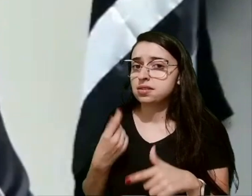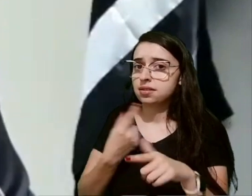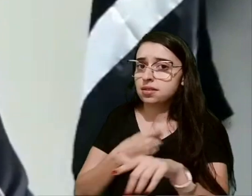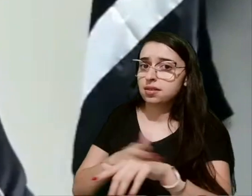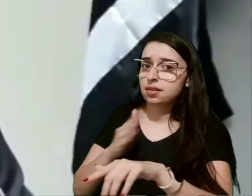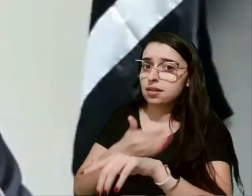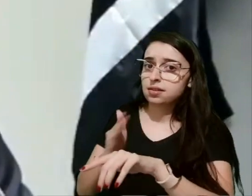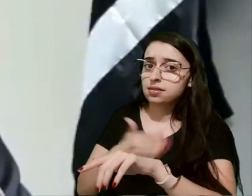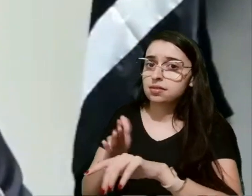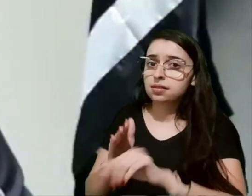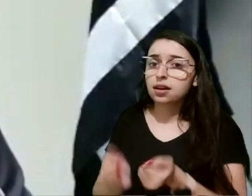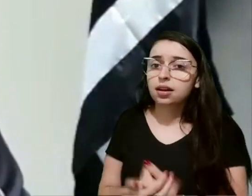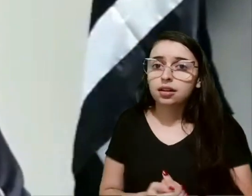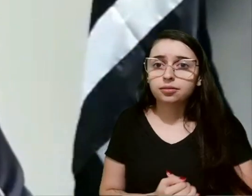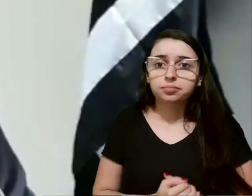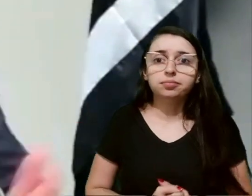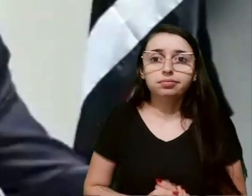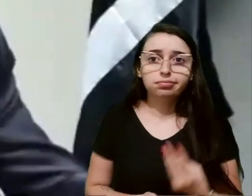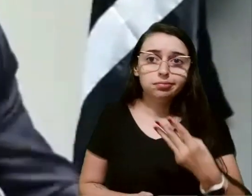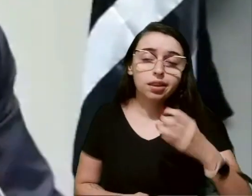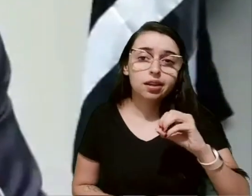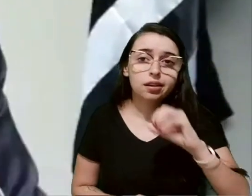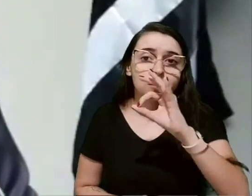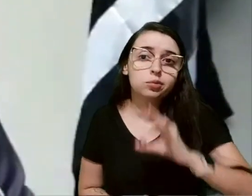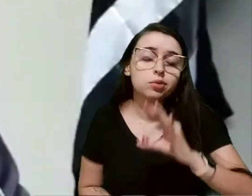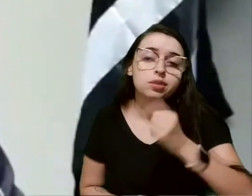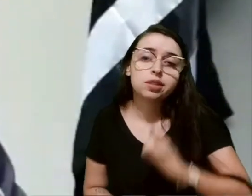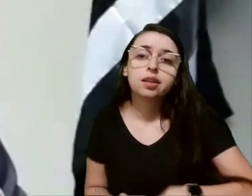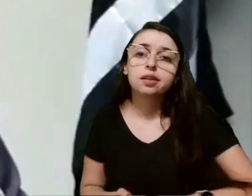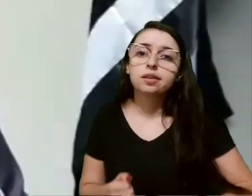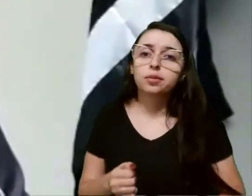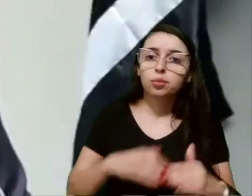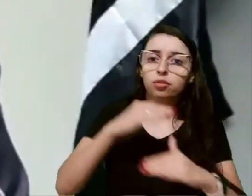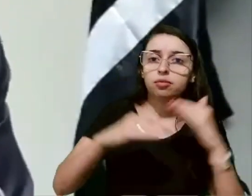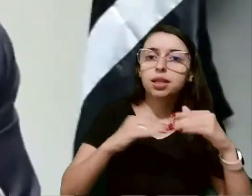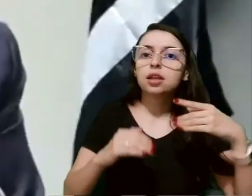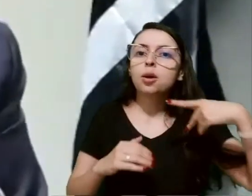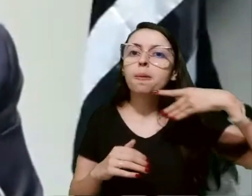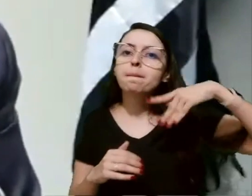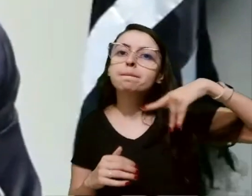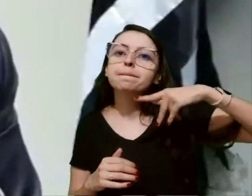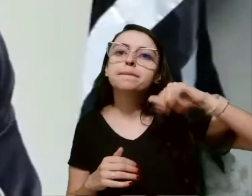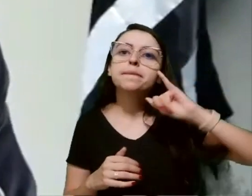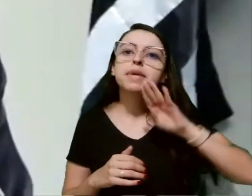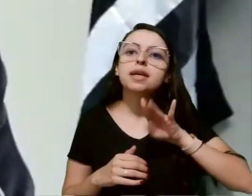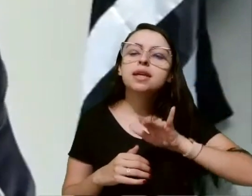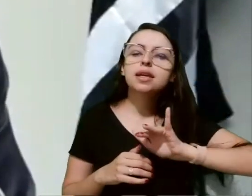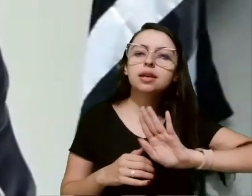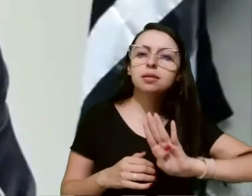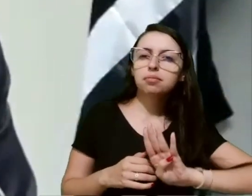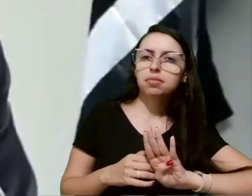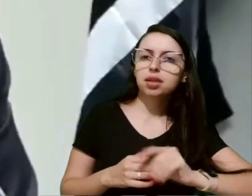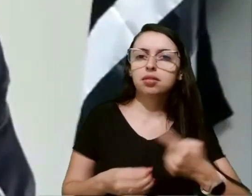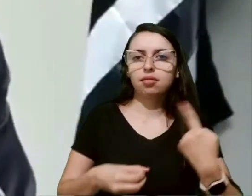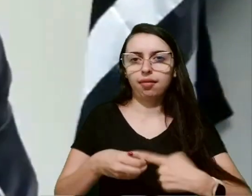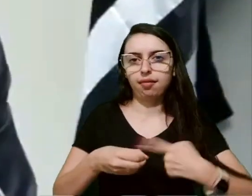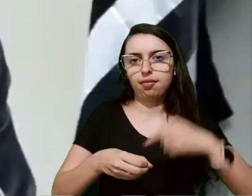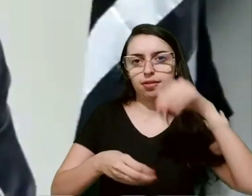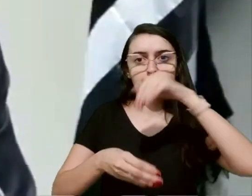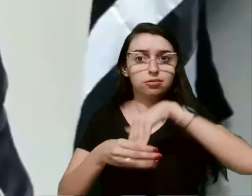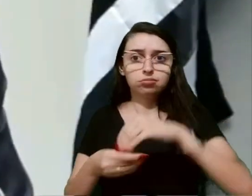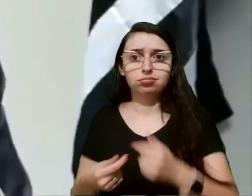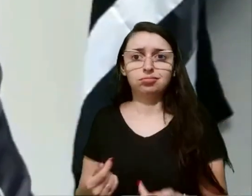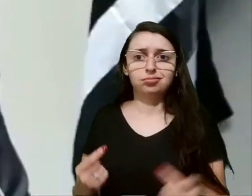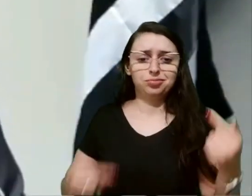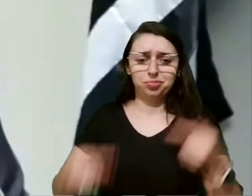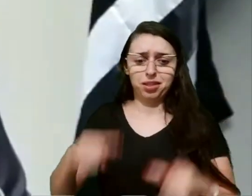gente está falando da unidade federativa, tem 30% da movimentação do PIB, 40% dos 30% tá só dentro da cidade, não é possível que